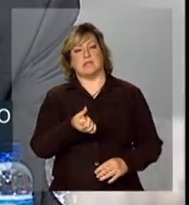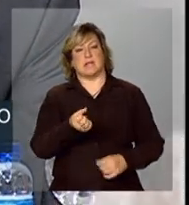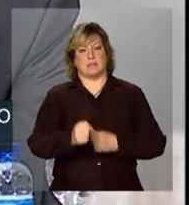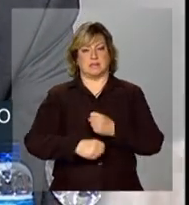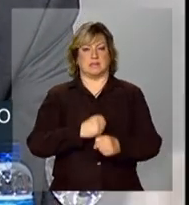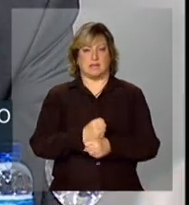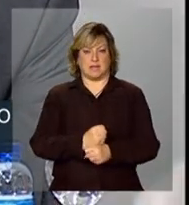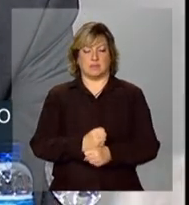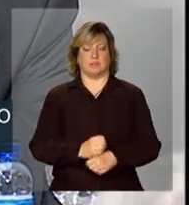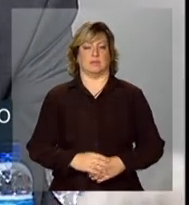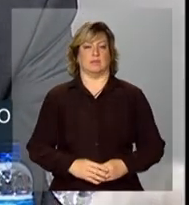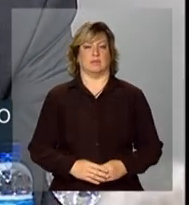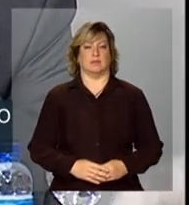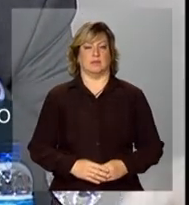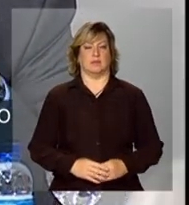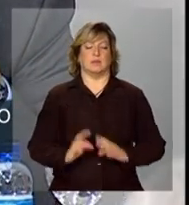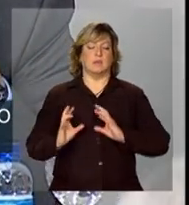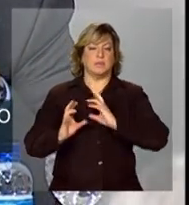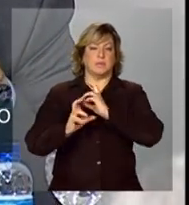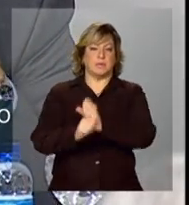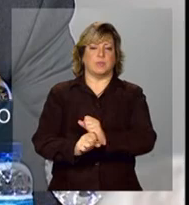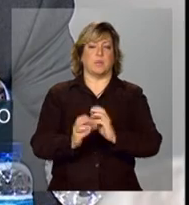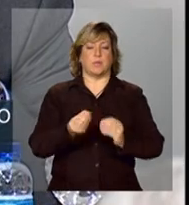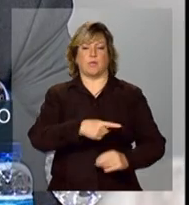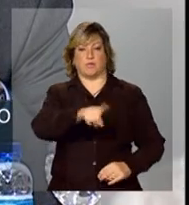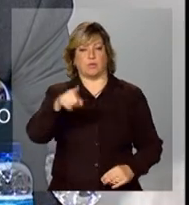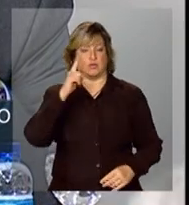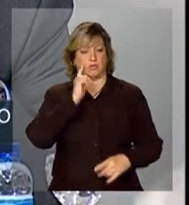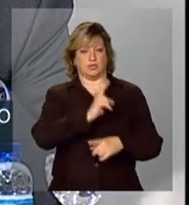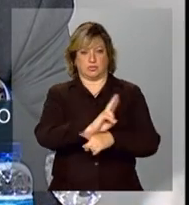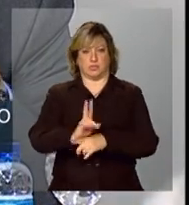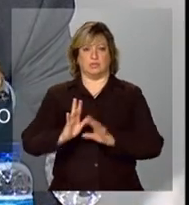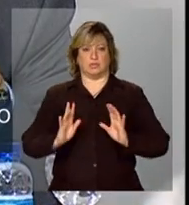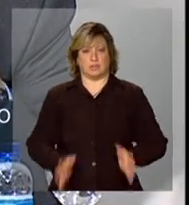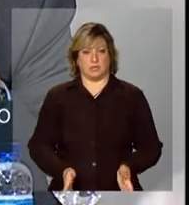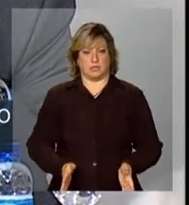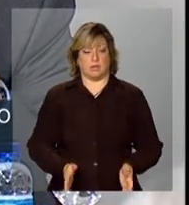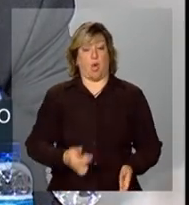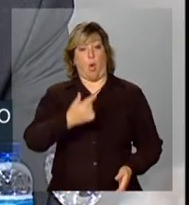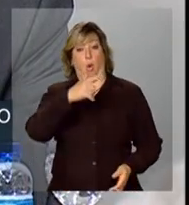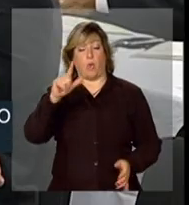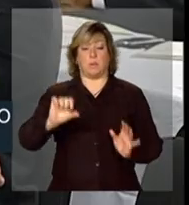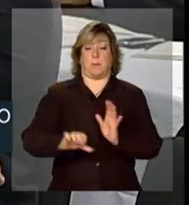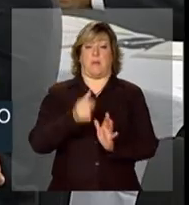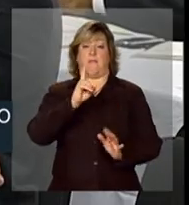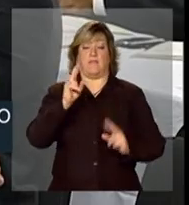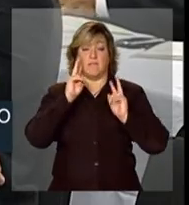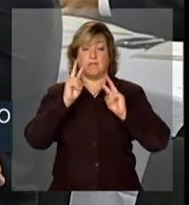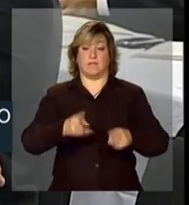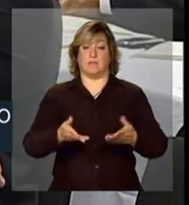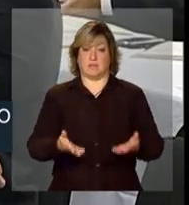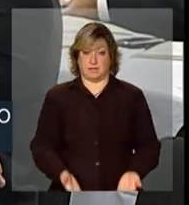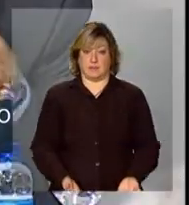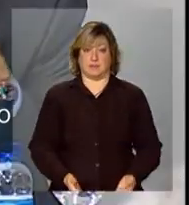e que muitos de vocês acompanharam, outros estão vendo isso pela primeira vez.